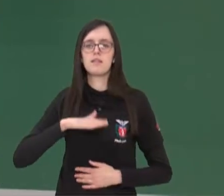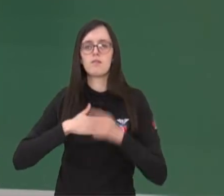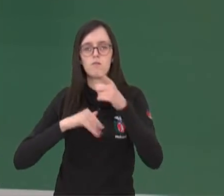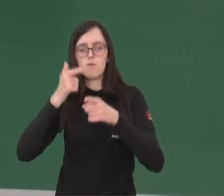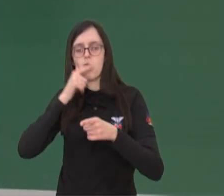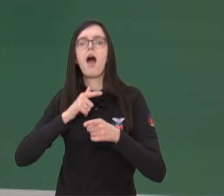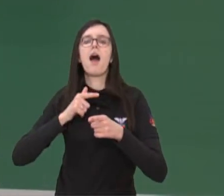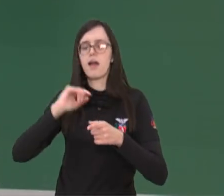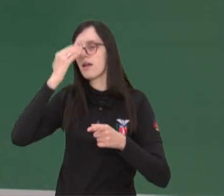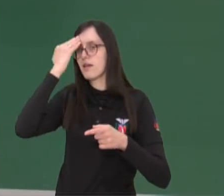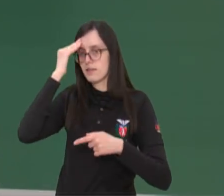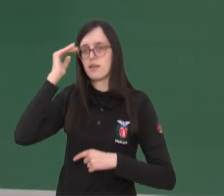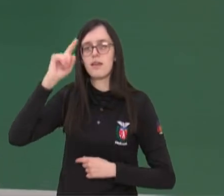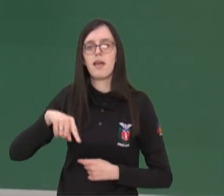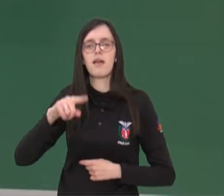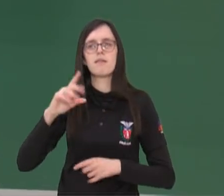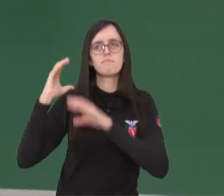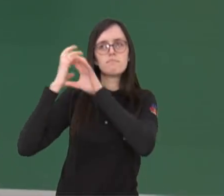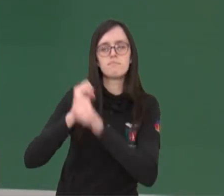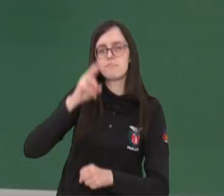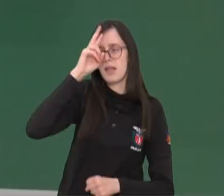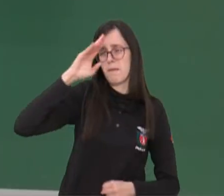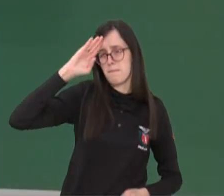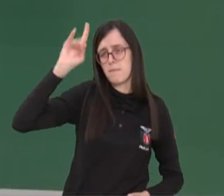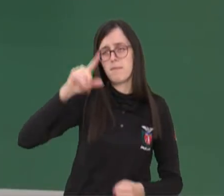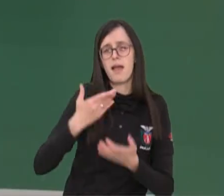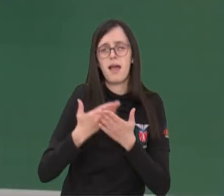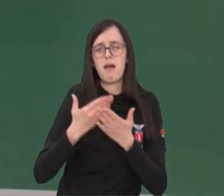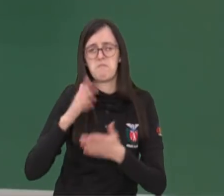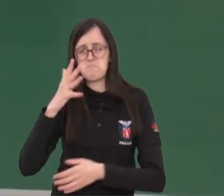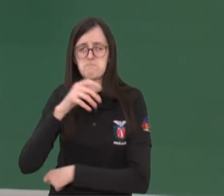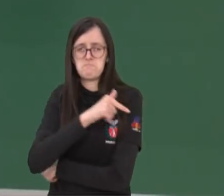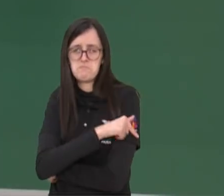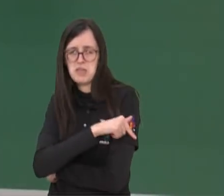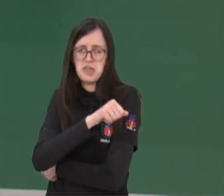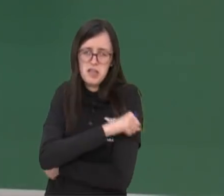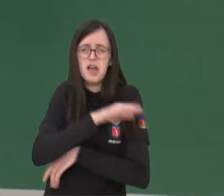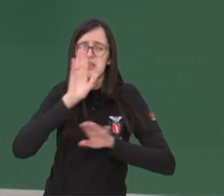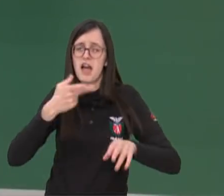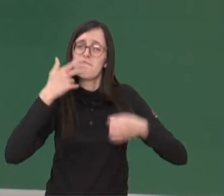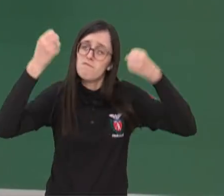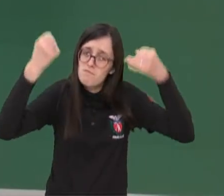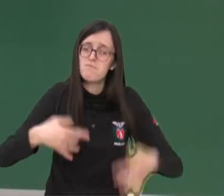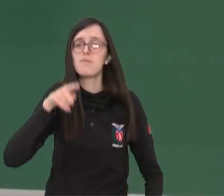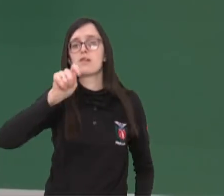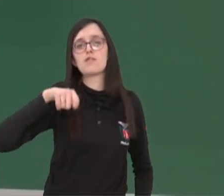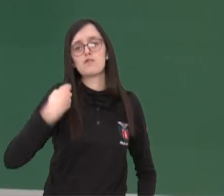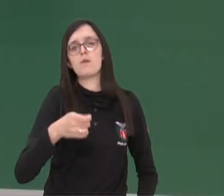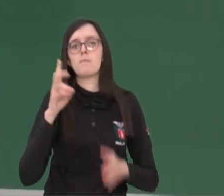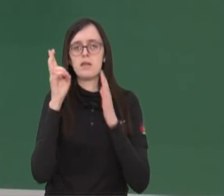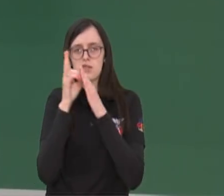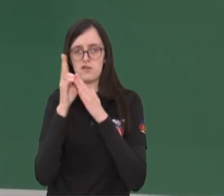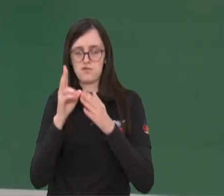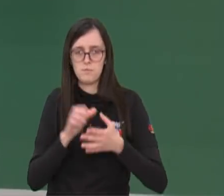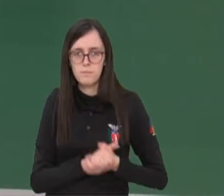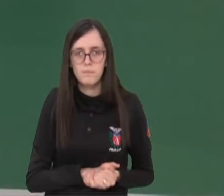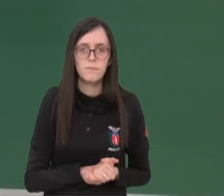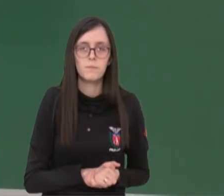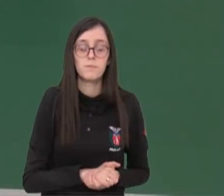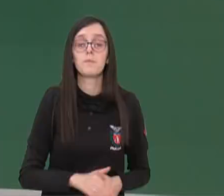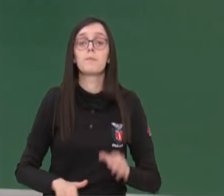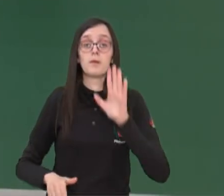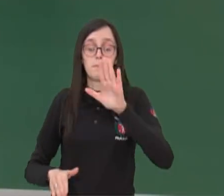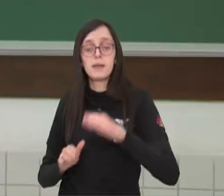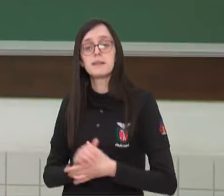no clima da aula aí, para você relembrar, principalmente as aulas do teu 7º, 8º ano, quando já foi falado sobre os indígenas.